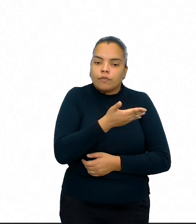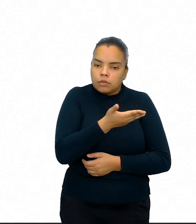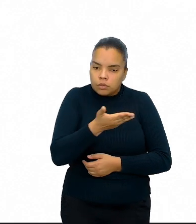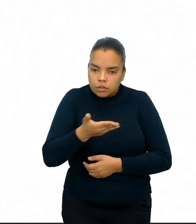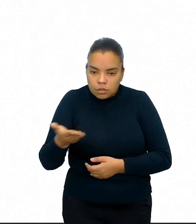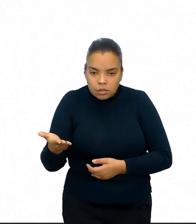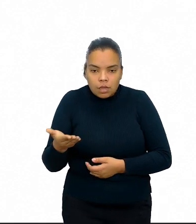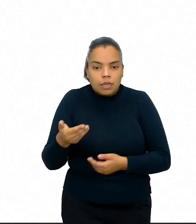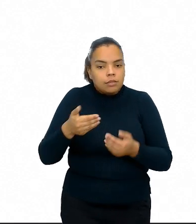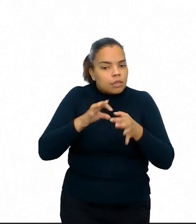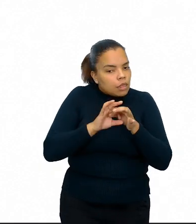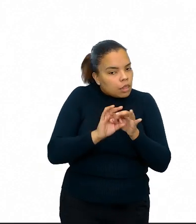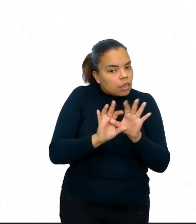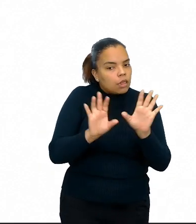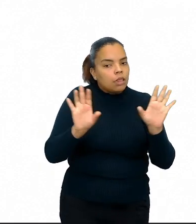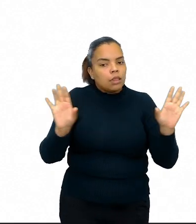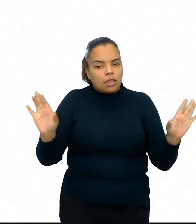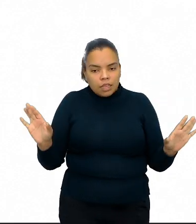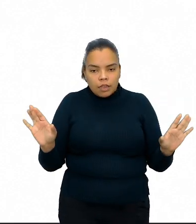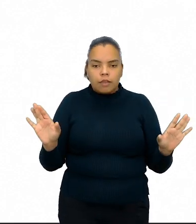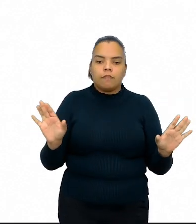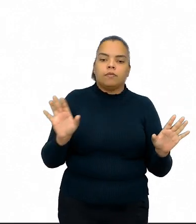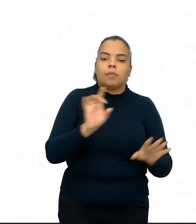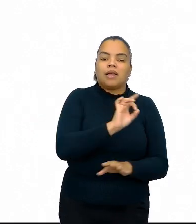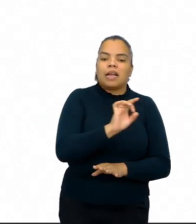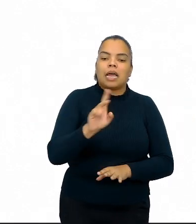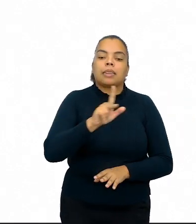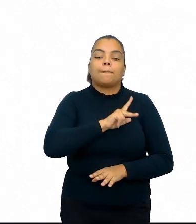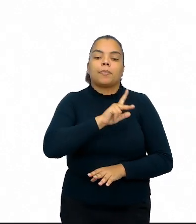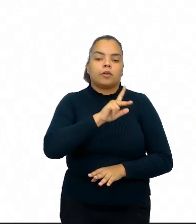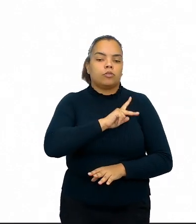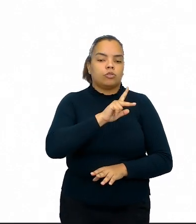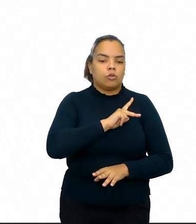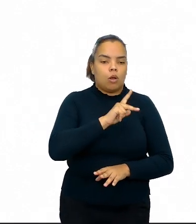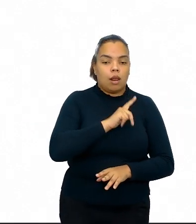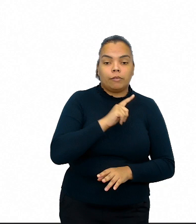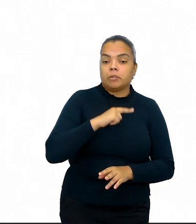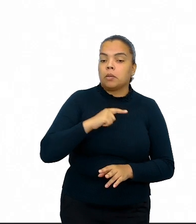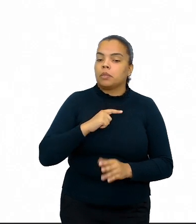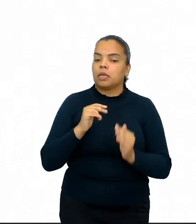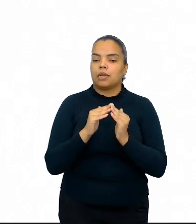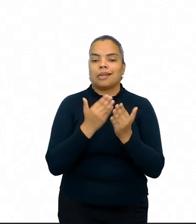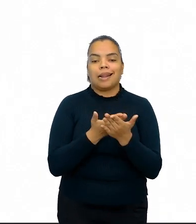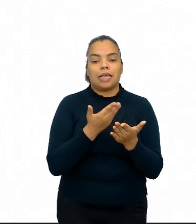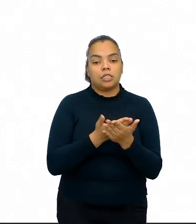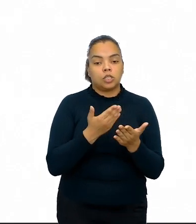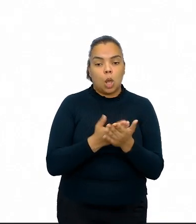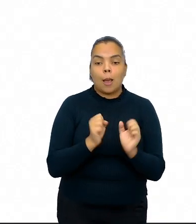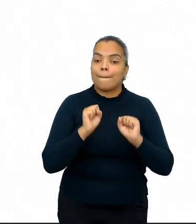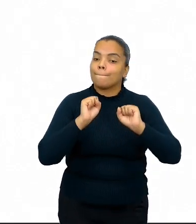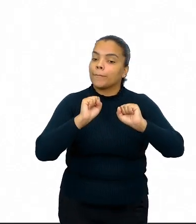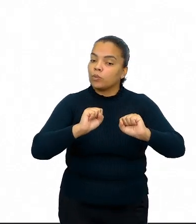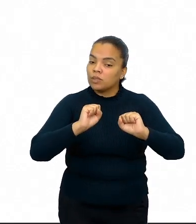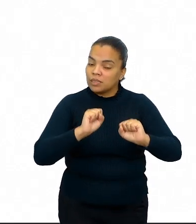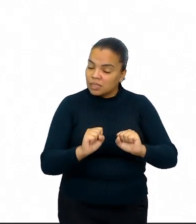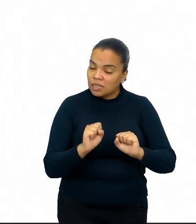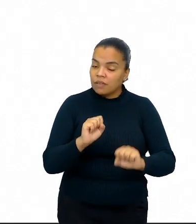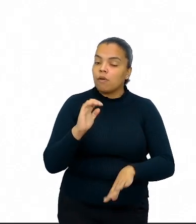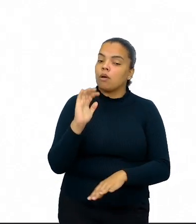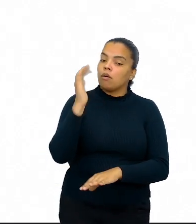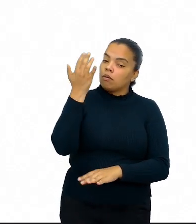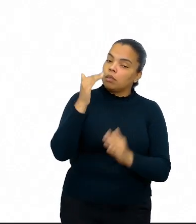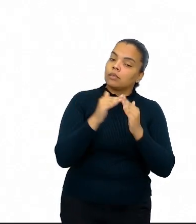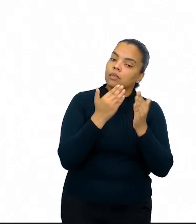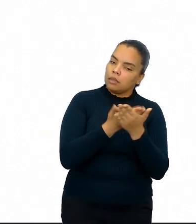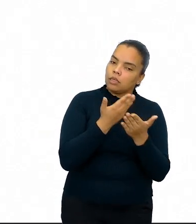para adaptá-las de acordo com a realidade de vocês e executar aquelas, né, que sejam possíveis de ser executadas no tempo que